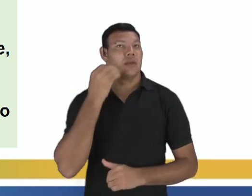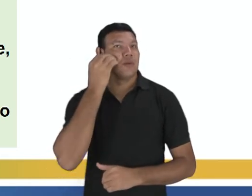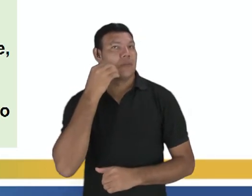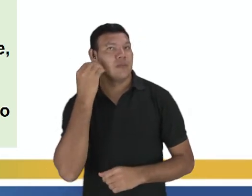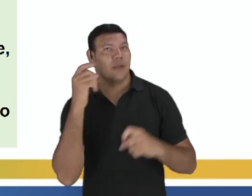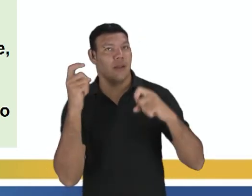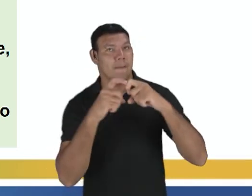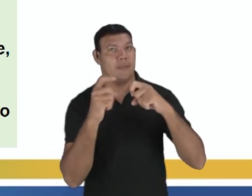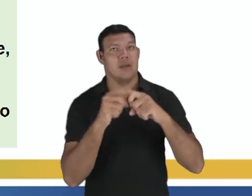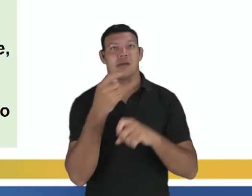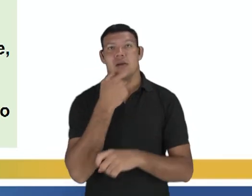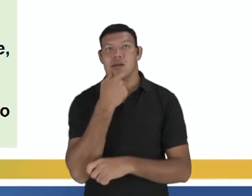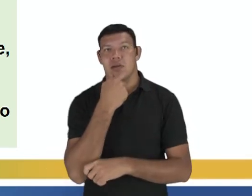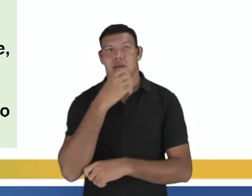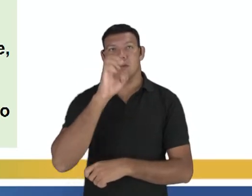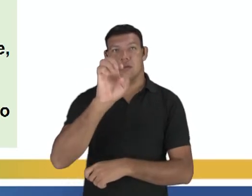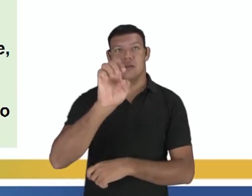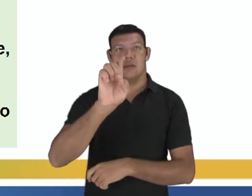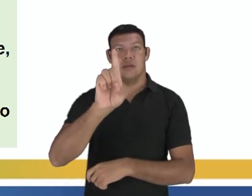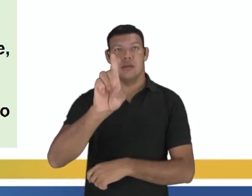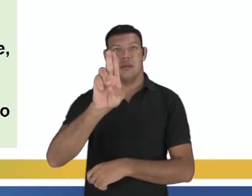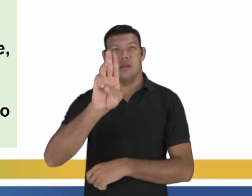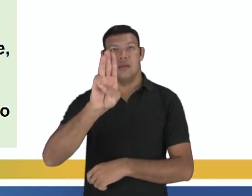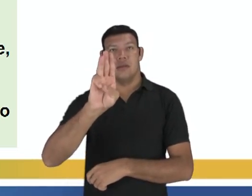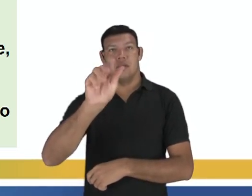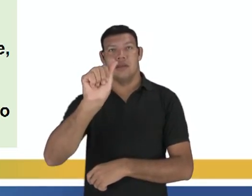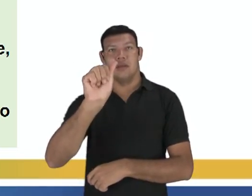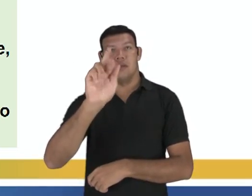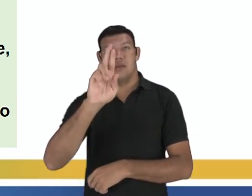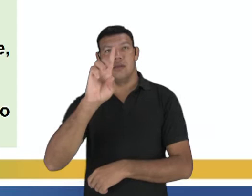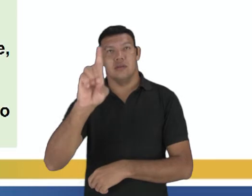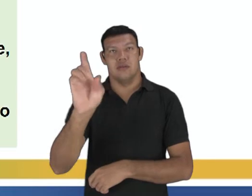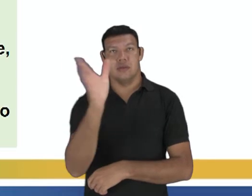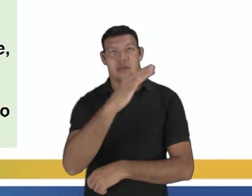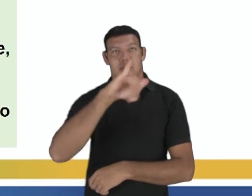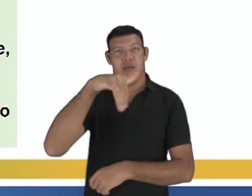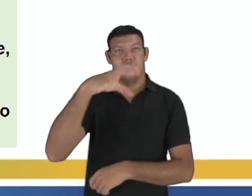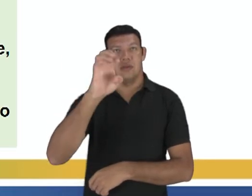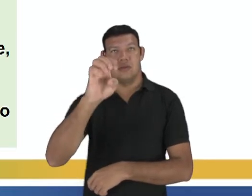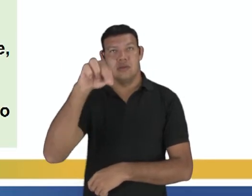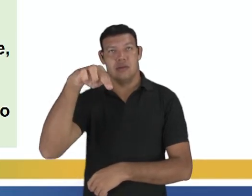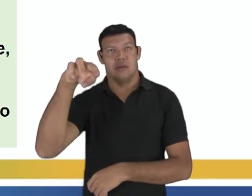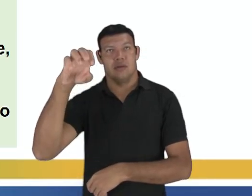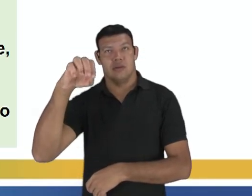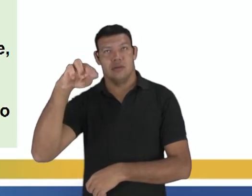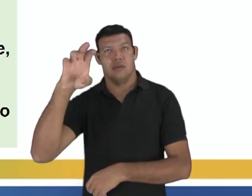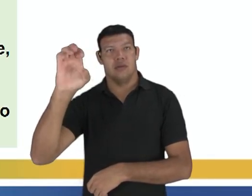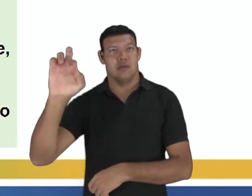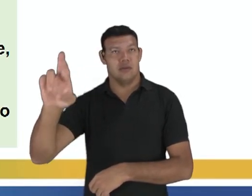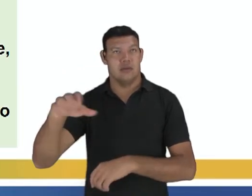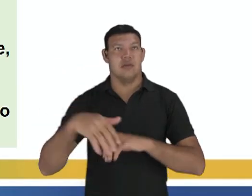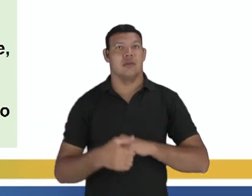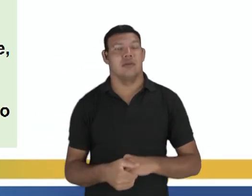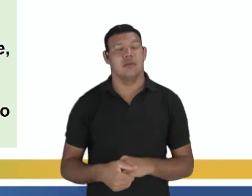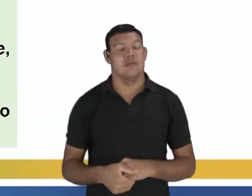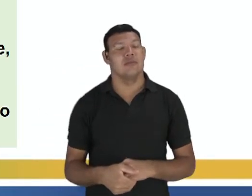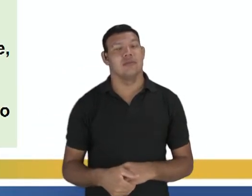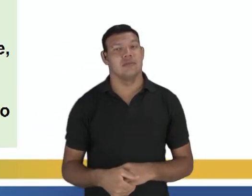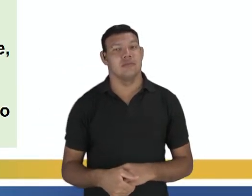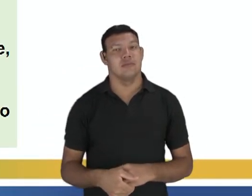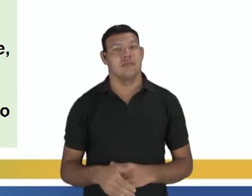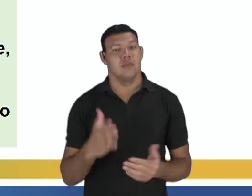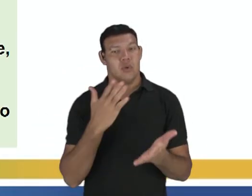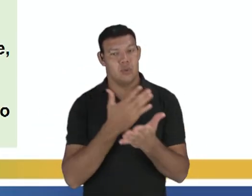Edward Jenner. Tá? Então foi ele que, pela primeira vez, começou a desenvolver ali uma vacina bem